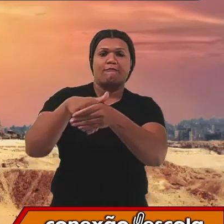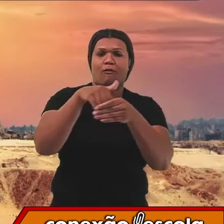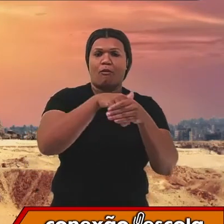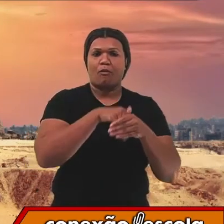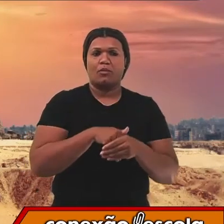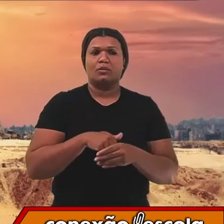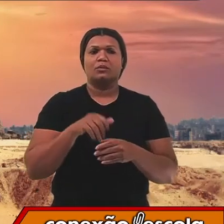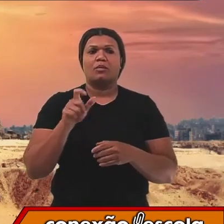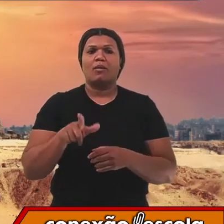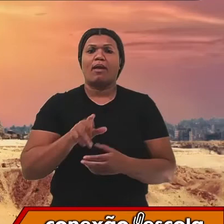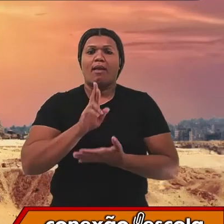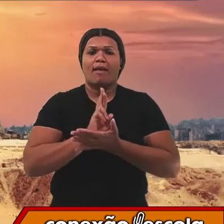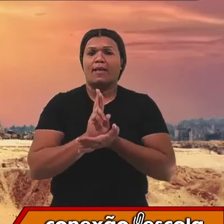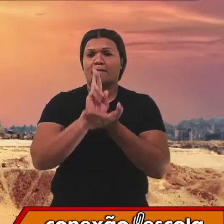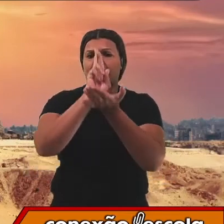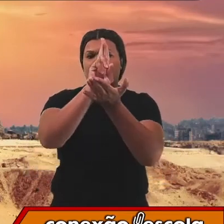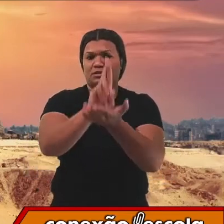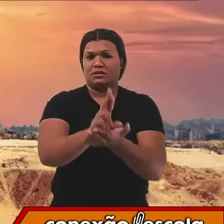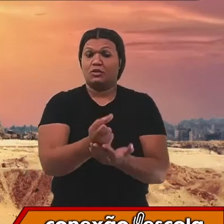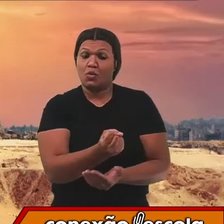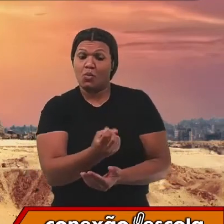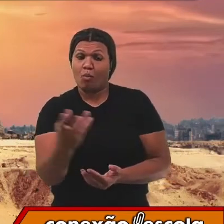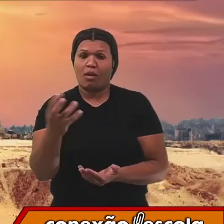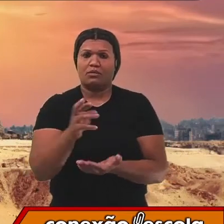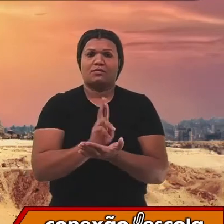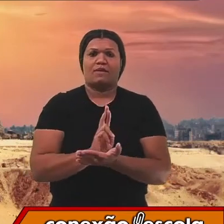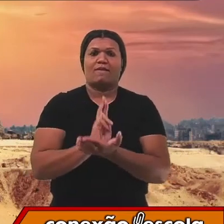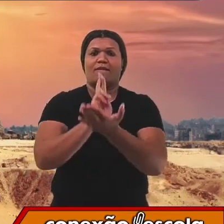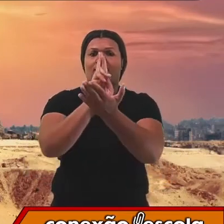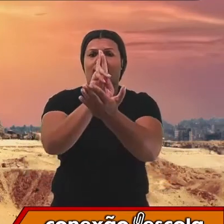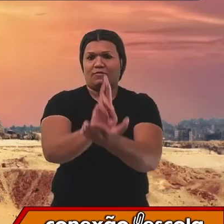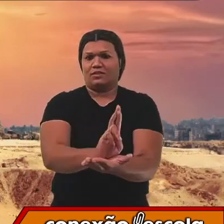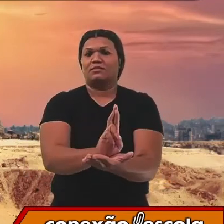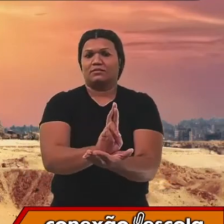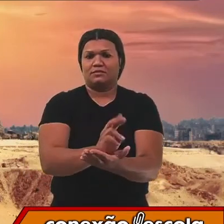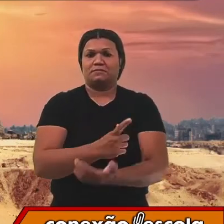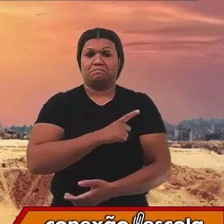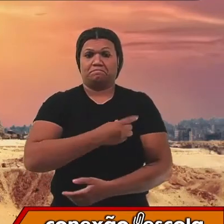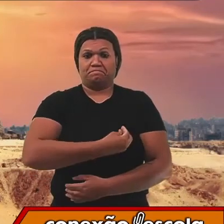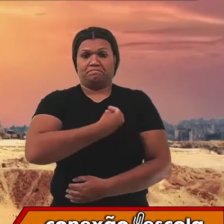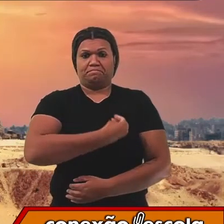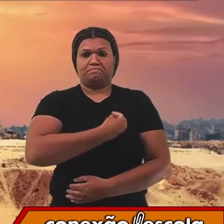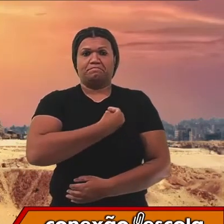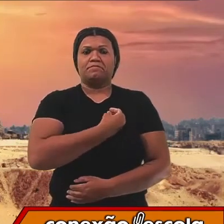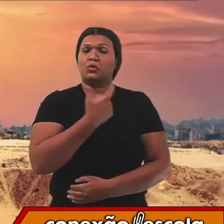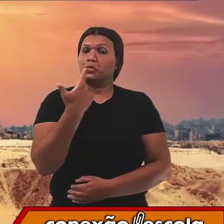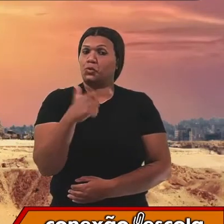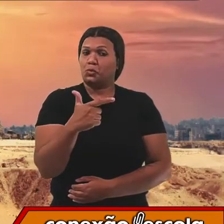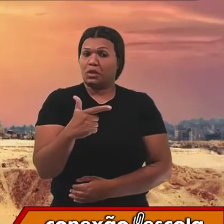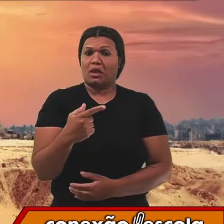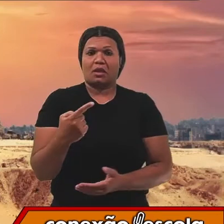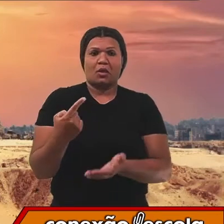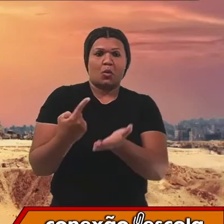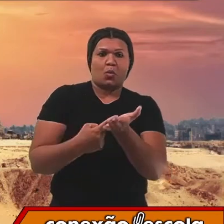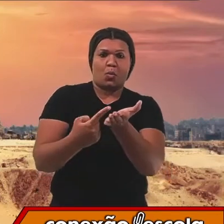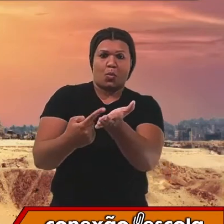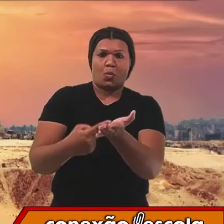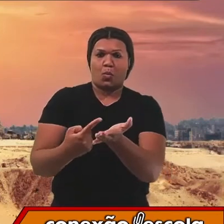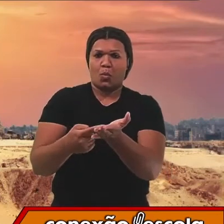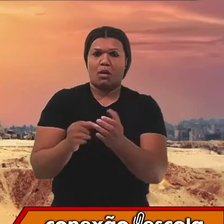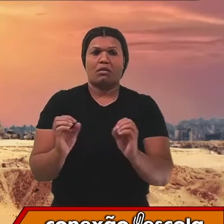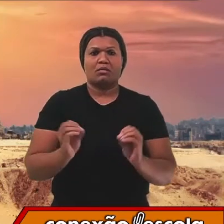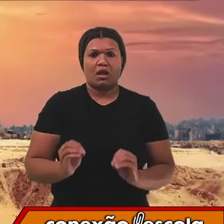acontecesse por representante, pela quantidade de representantes ali presentes. Como não houve acordo, eles saem e